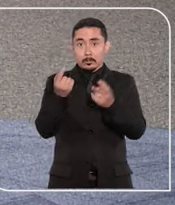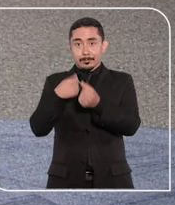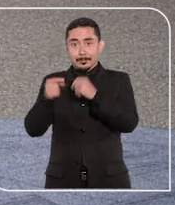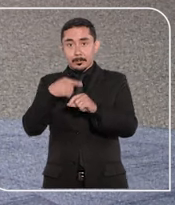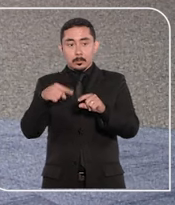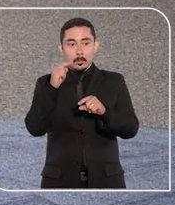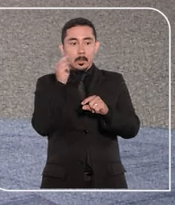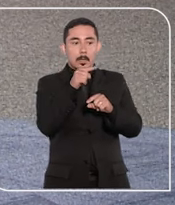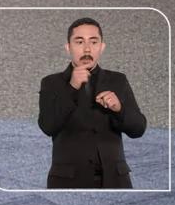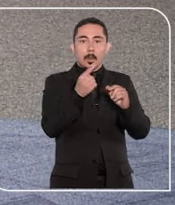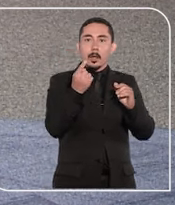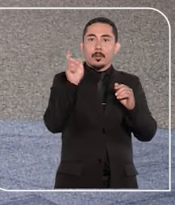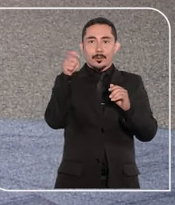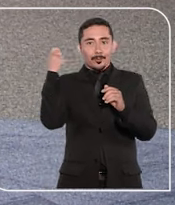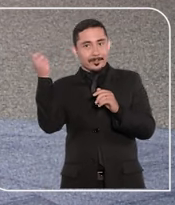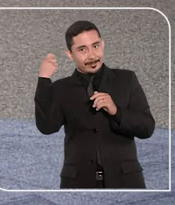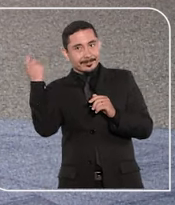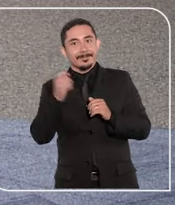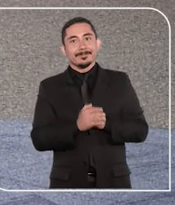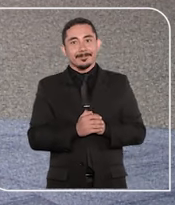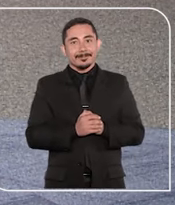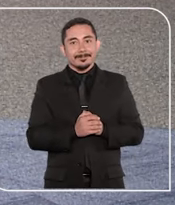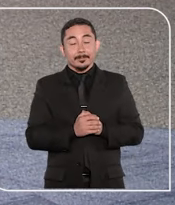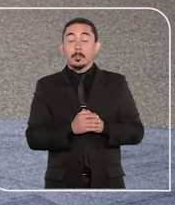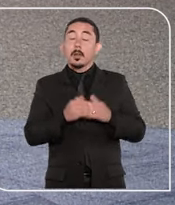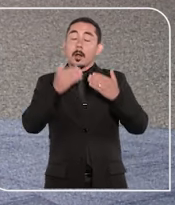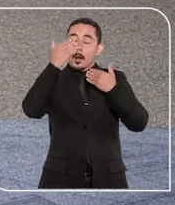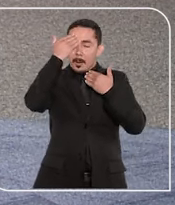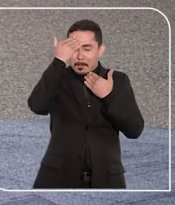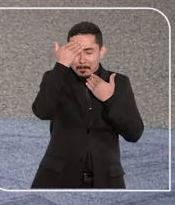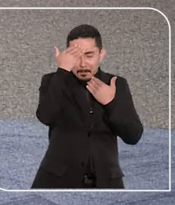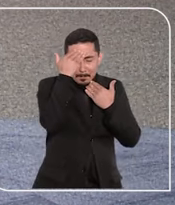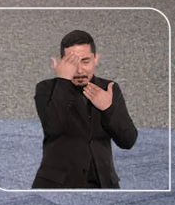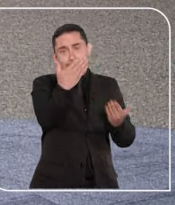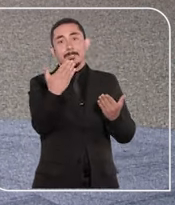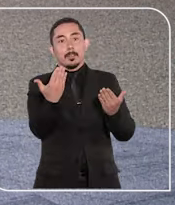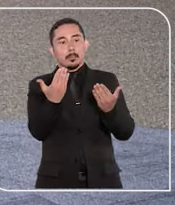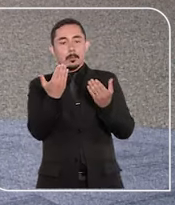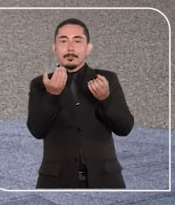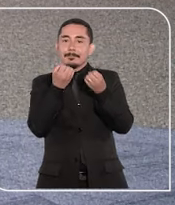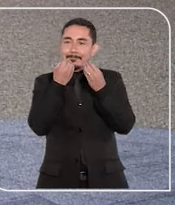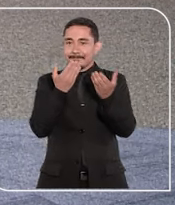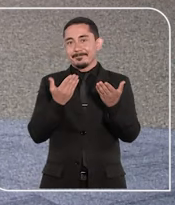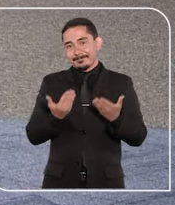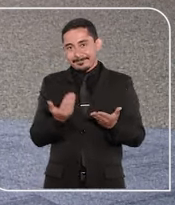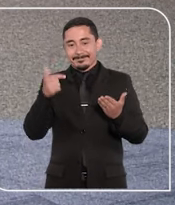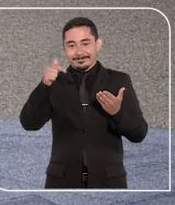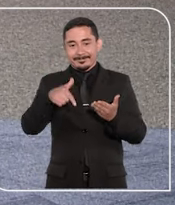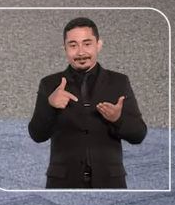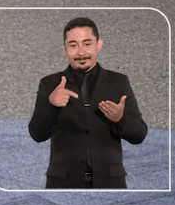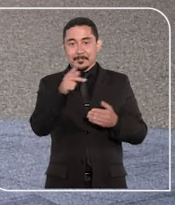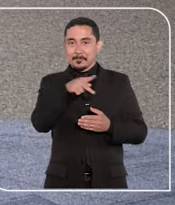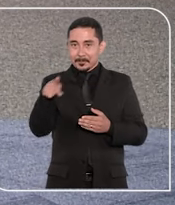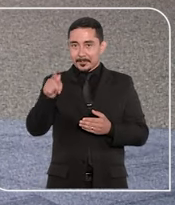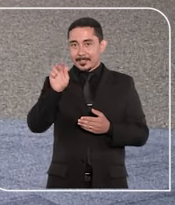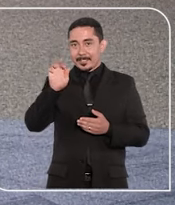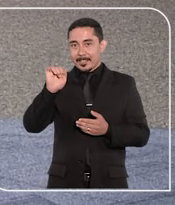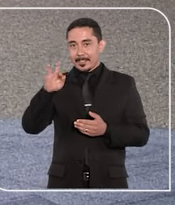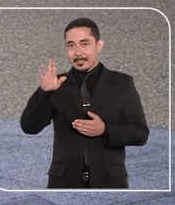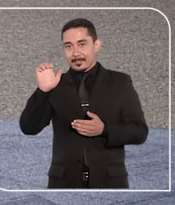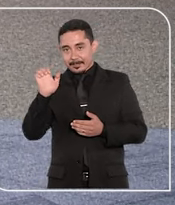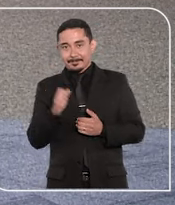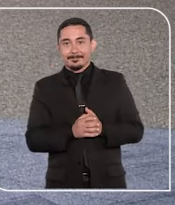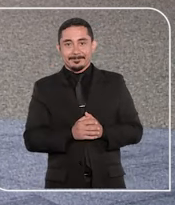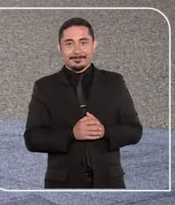do Sul, no Rio Grande do Sul. Muitíssimo obrigado e muito bem-vindo, professor Guilherme Pedroso da Silva, aqui ao